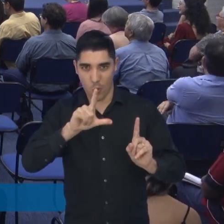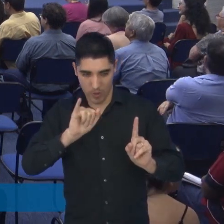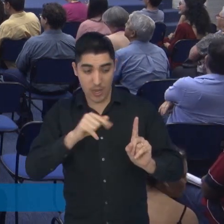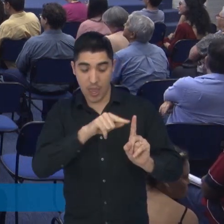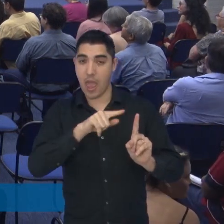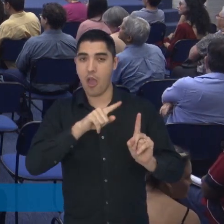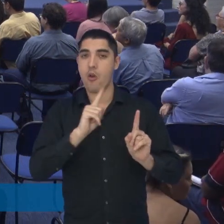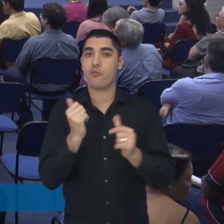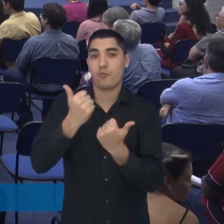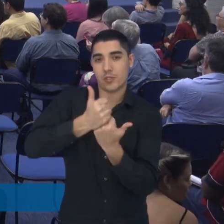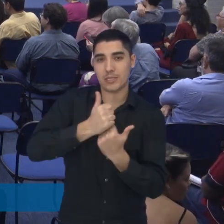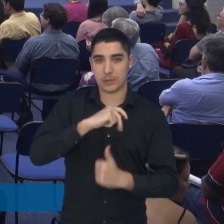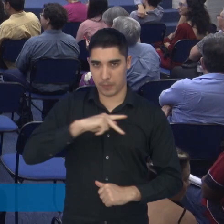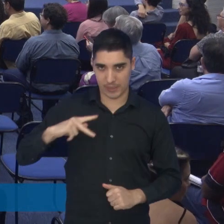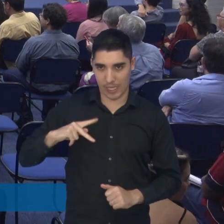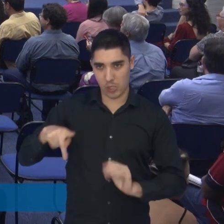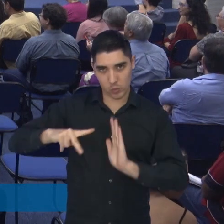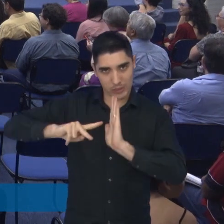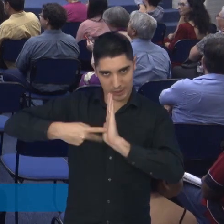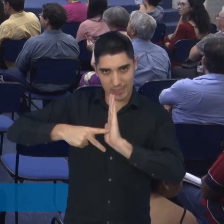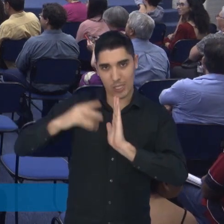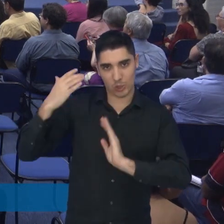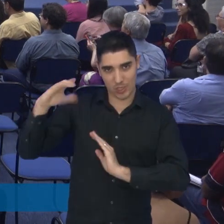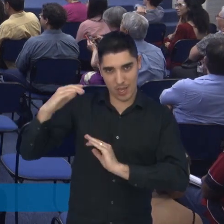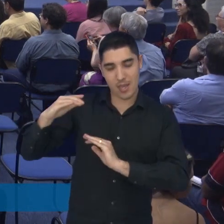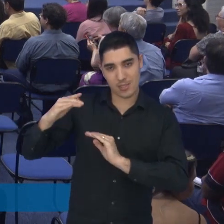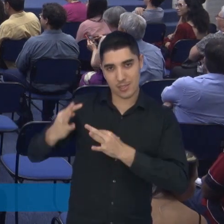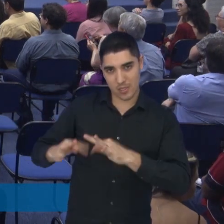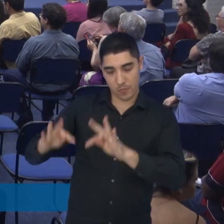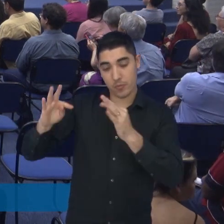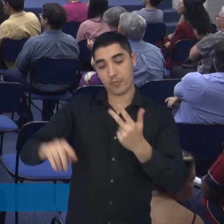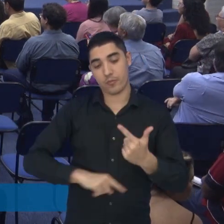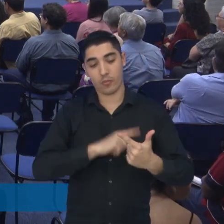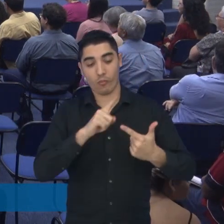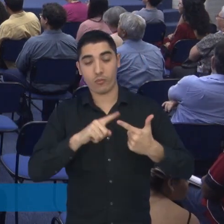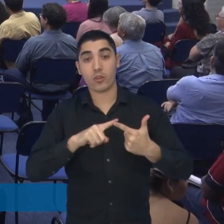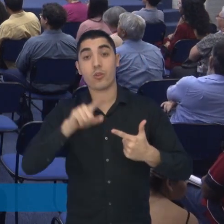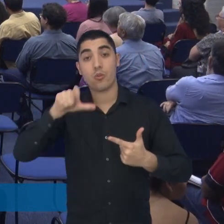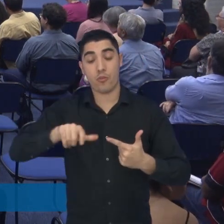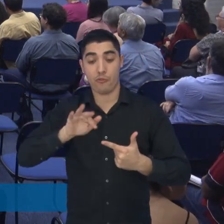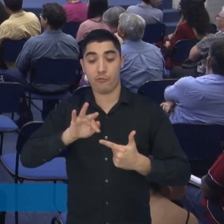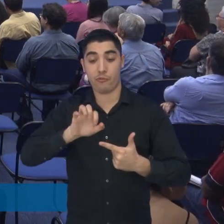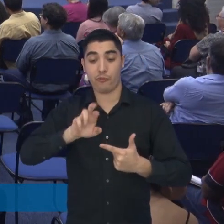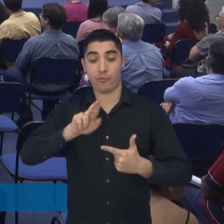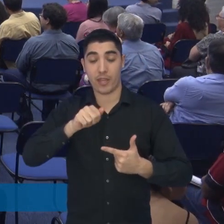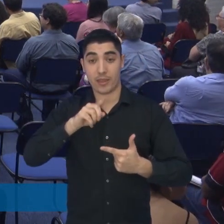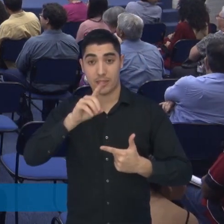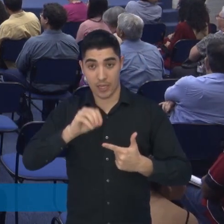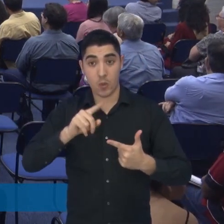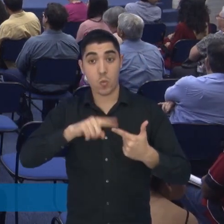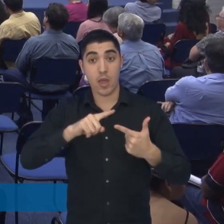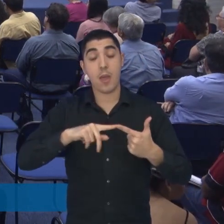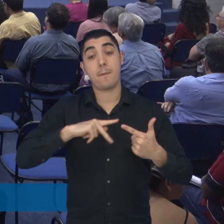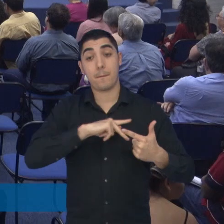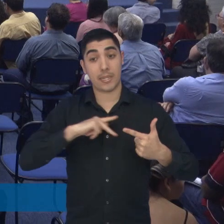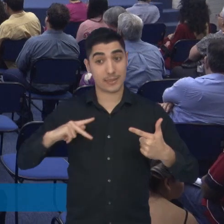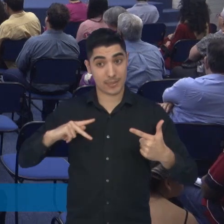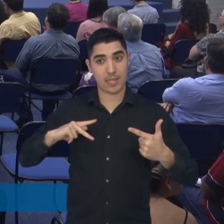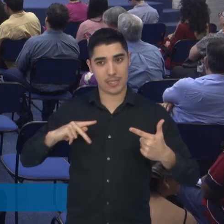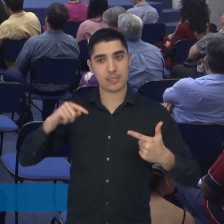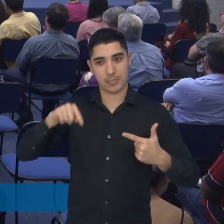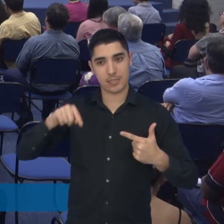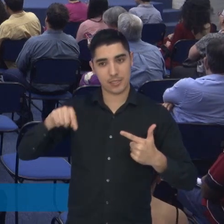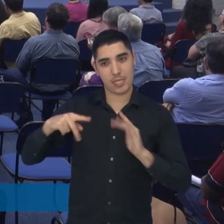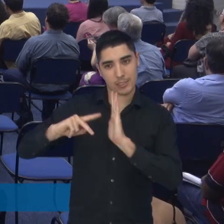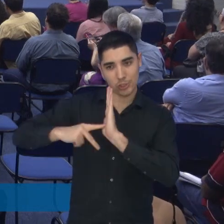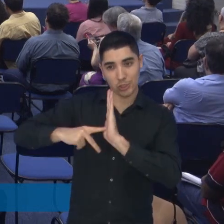vice-presidente do Sindicato Ciência e Tecnologia, e o senhor Fernando Moraes Santos, que é o presidente do Sindicato Ciência e Tecnologia, para